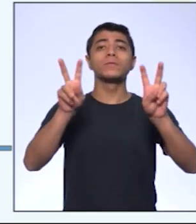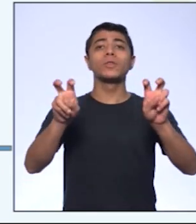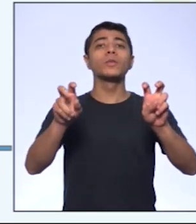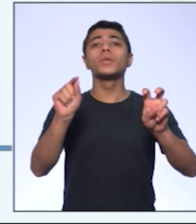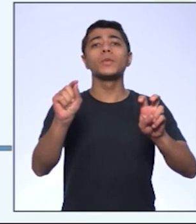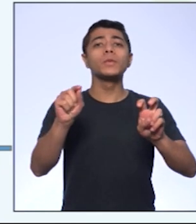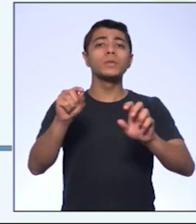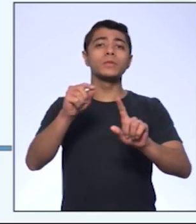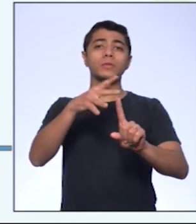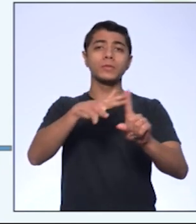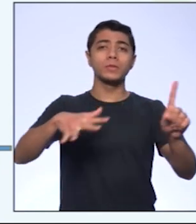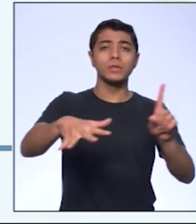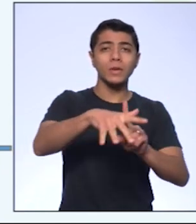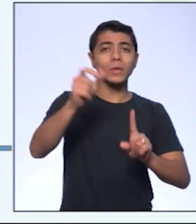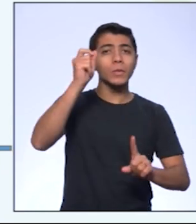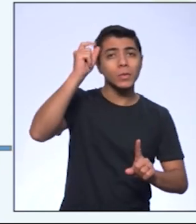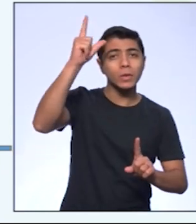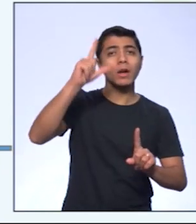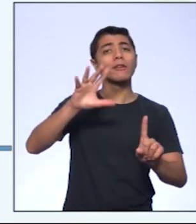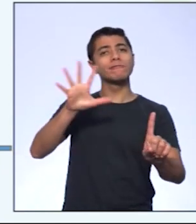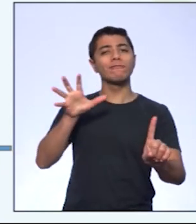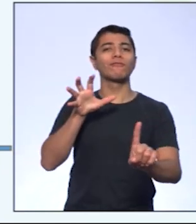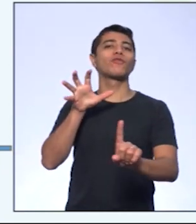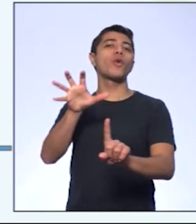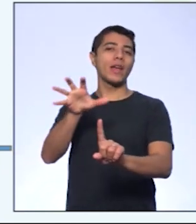aspectos socioculturais nas